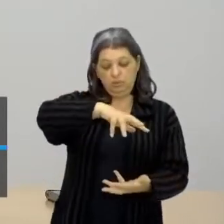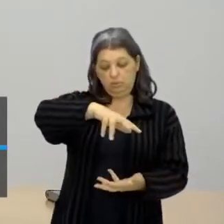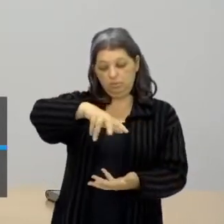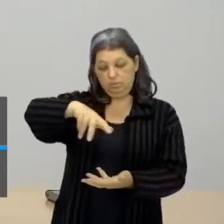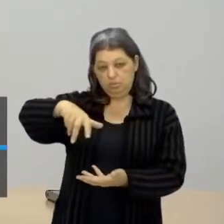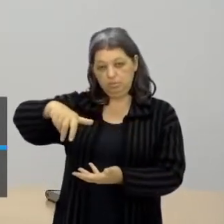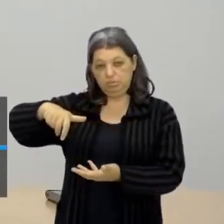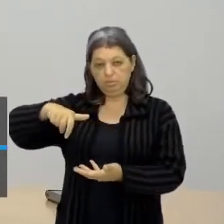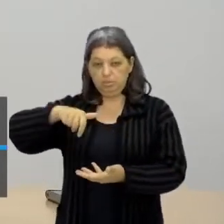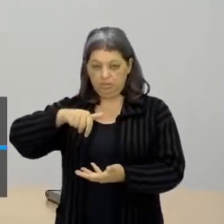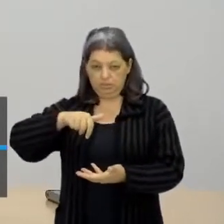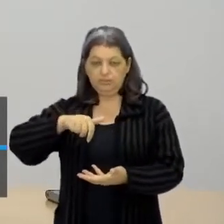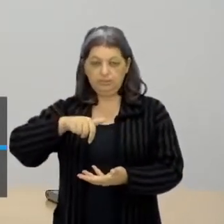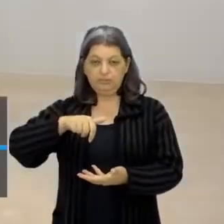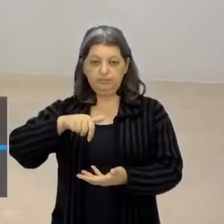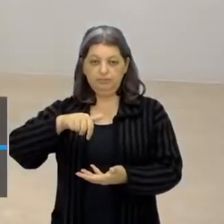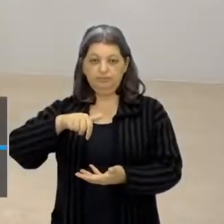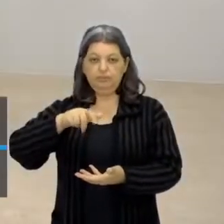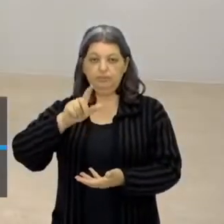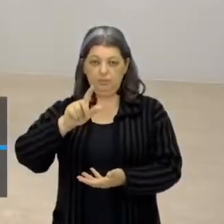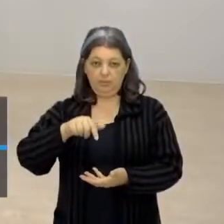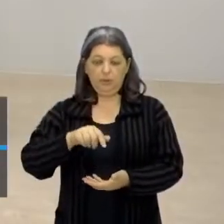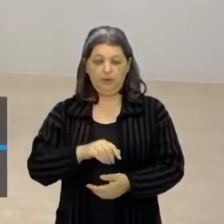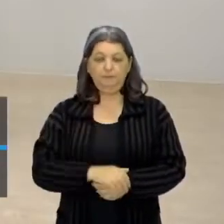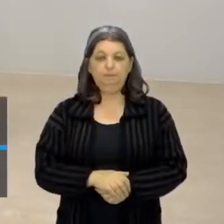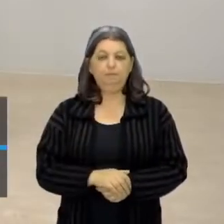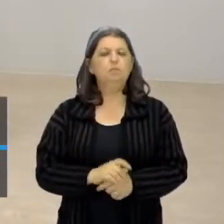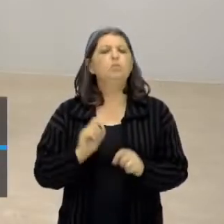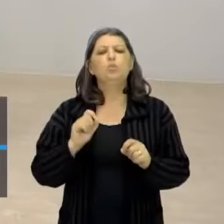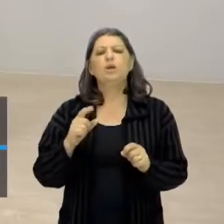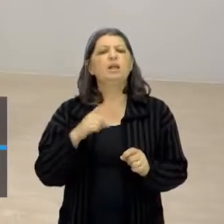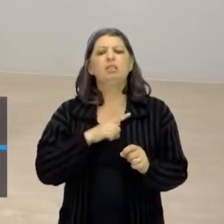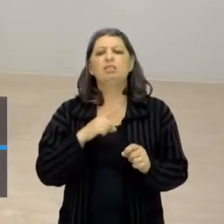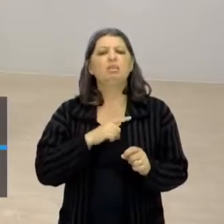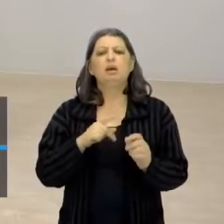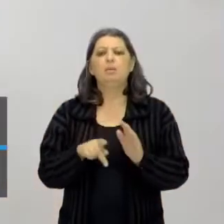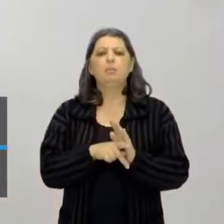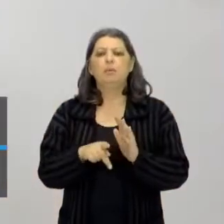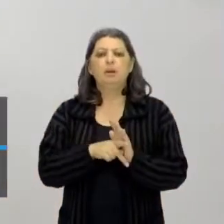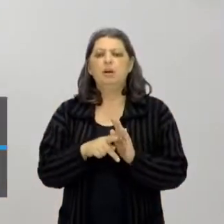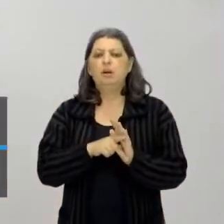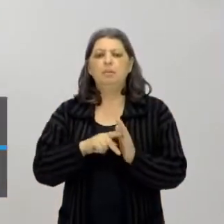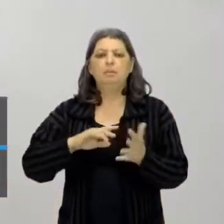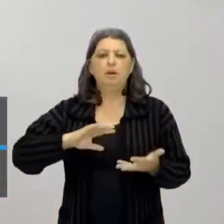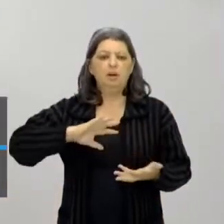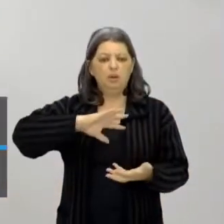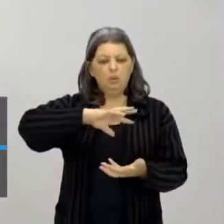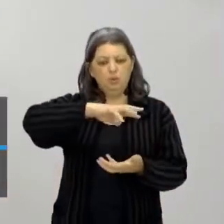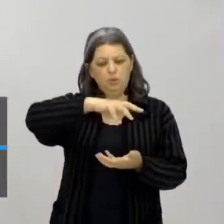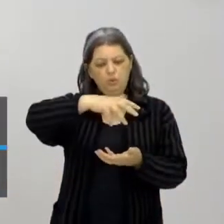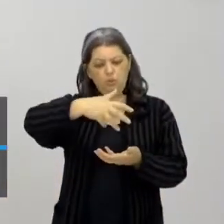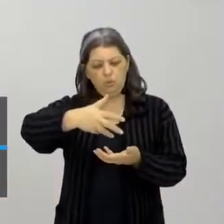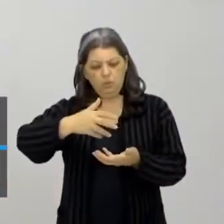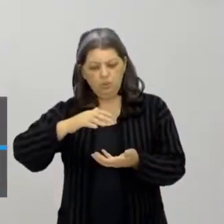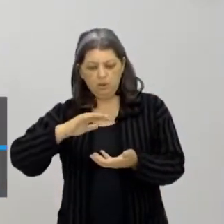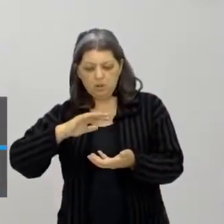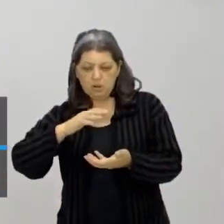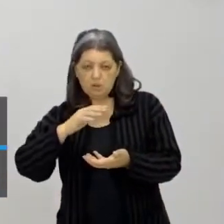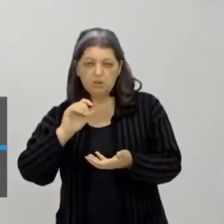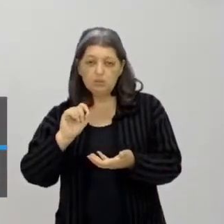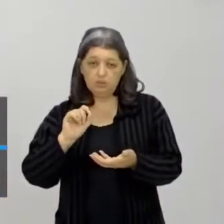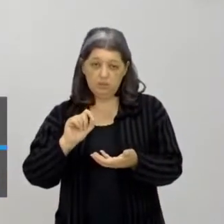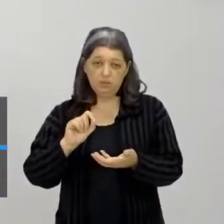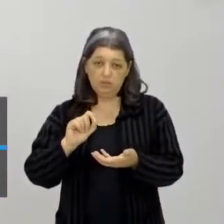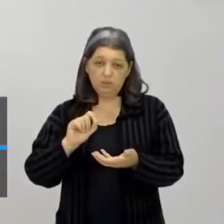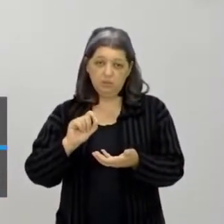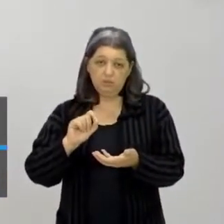terrestre. É isso, e é essa que é a pegada, né, Joel? Sim. O que tem na atmosfera terrestre? Ora, é formada pela